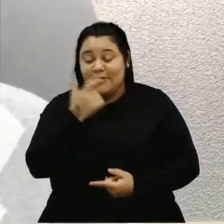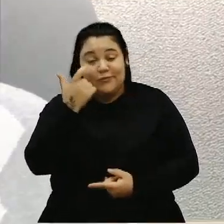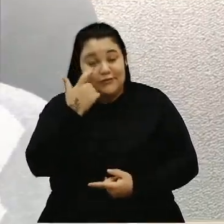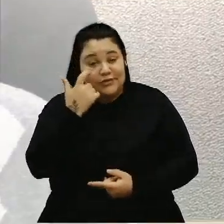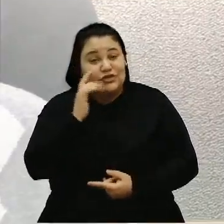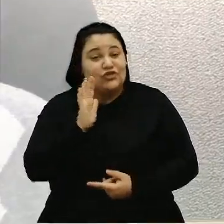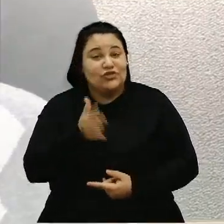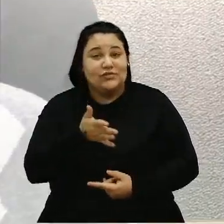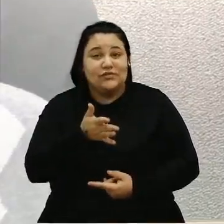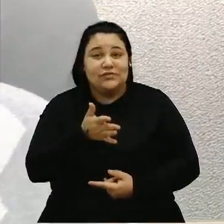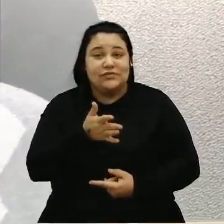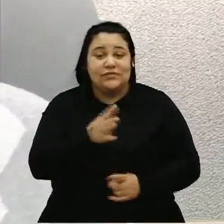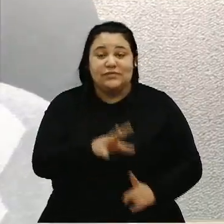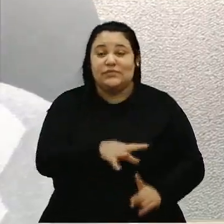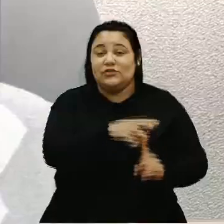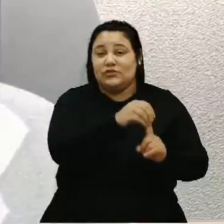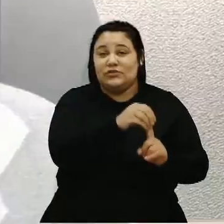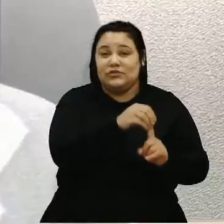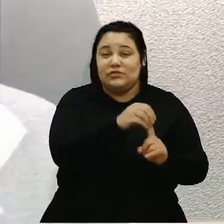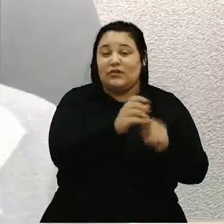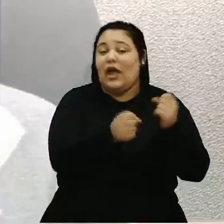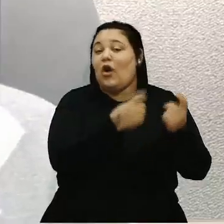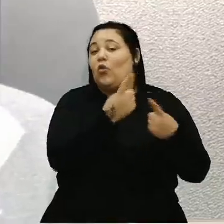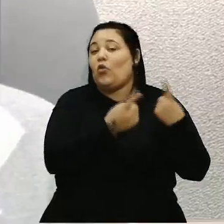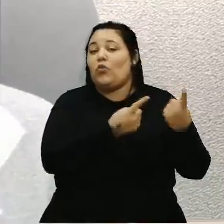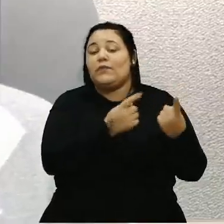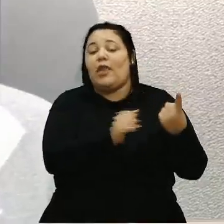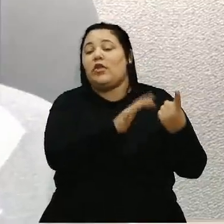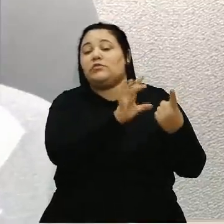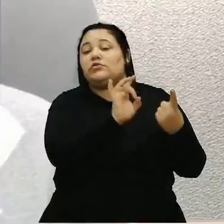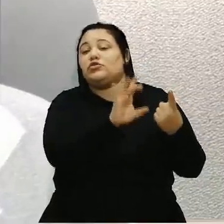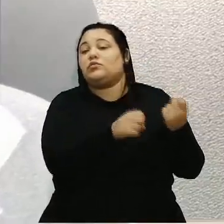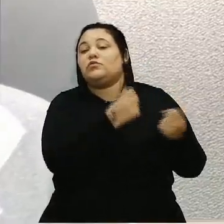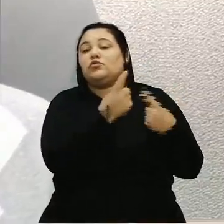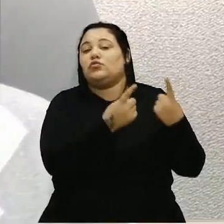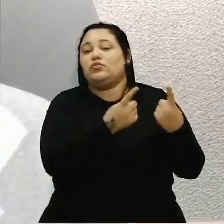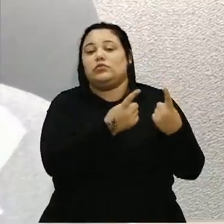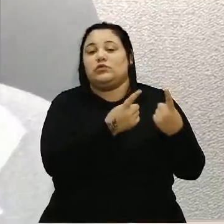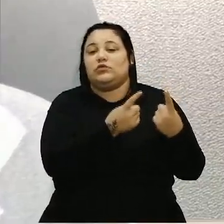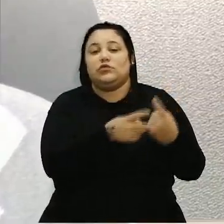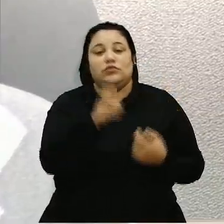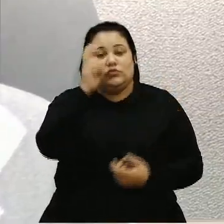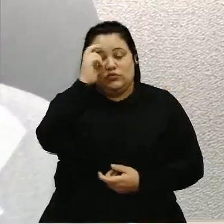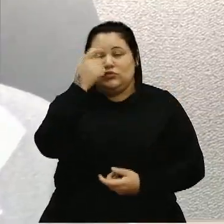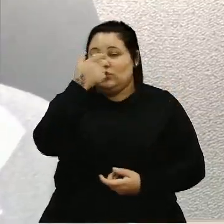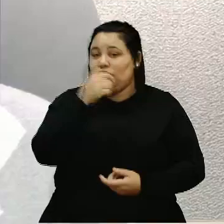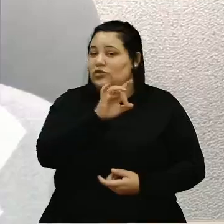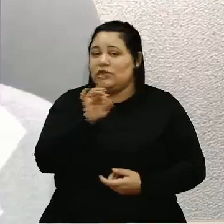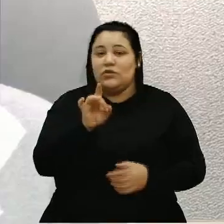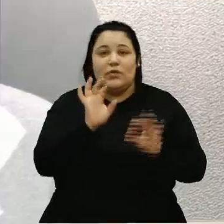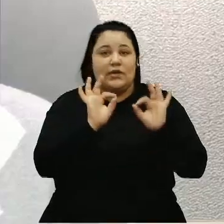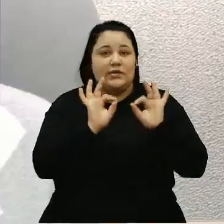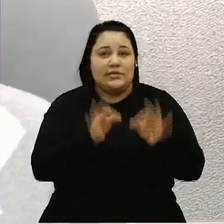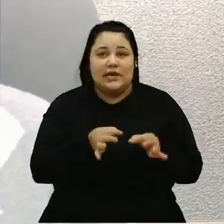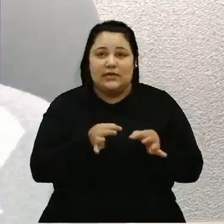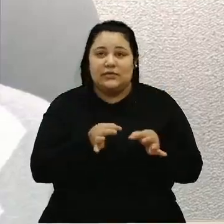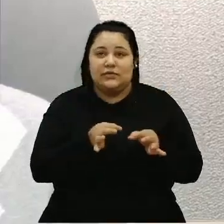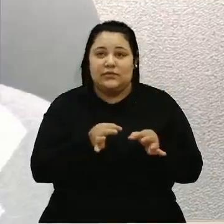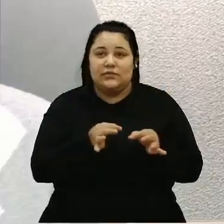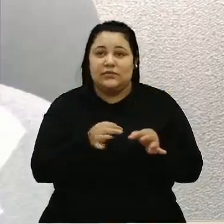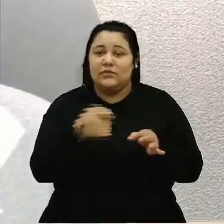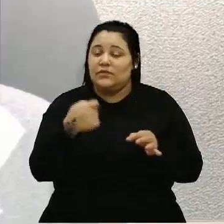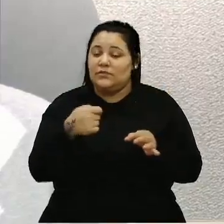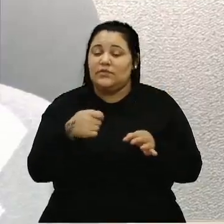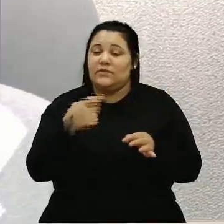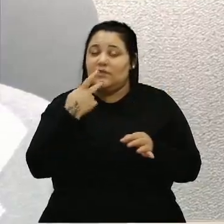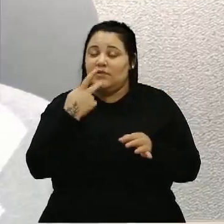vezes prioridade em cima de algumas culturas. E eu acho que isso não é correto. Mas estarei sempre favorável a tudo que diz